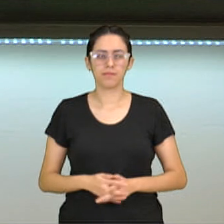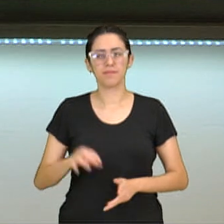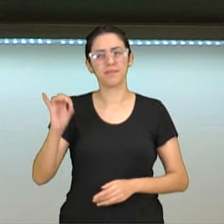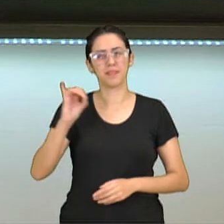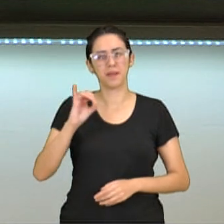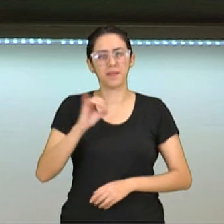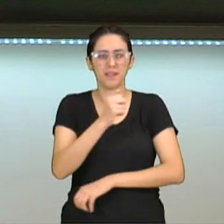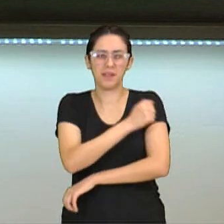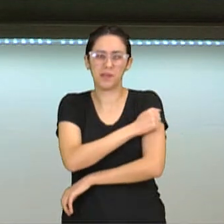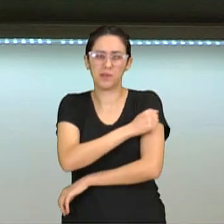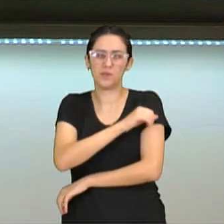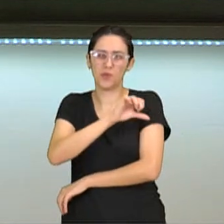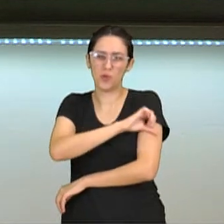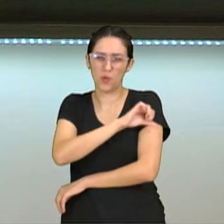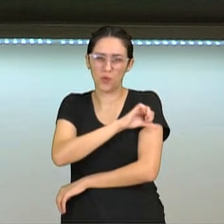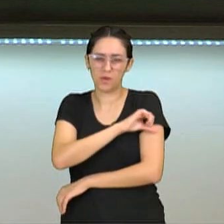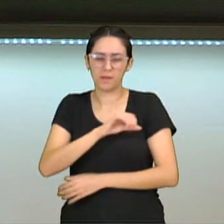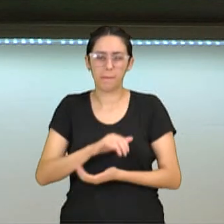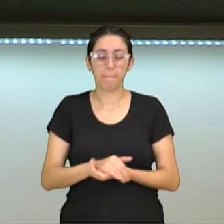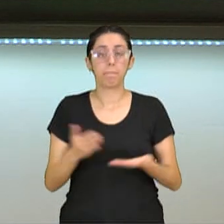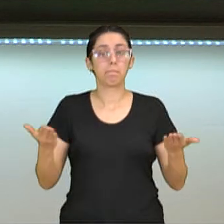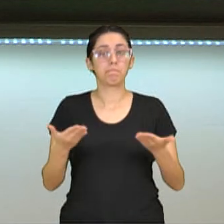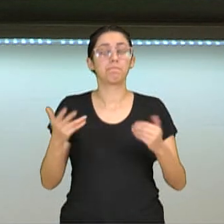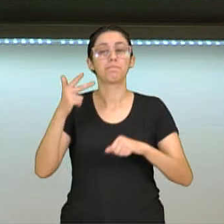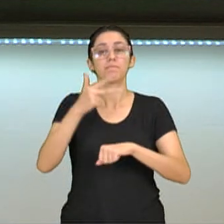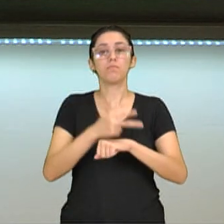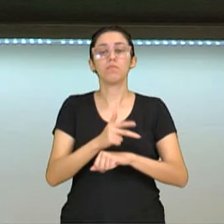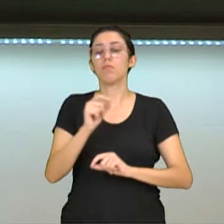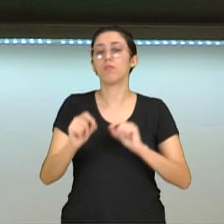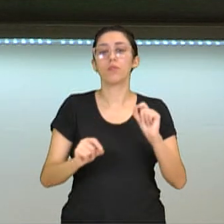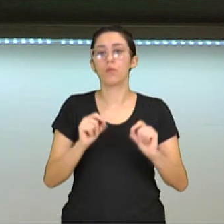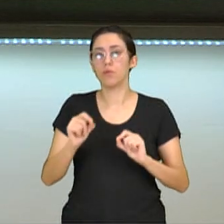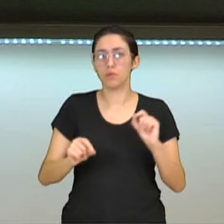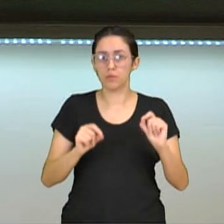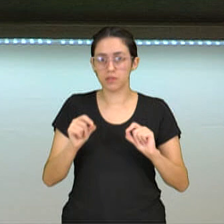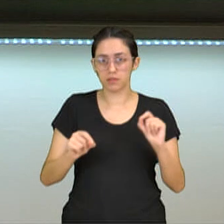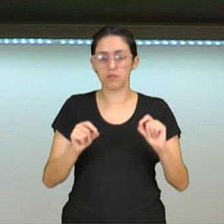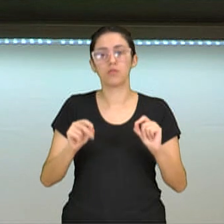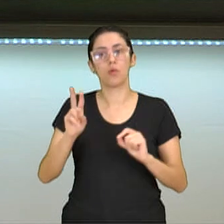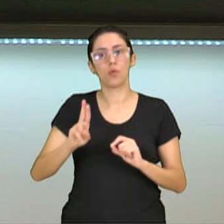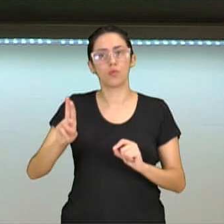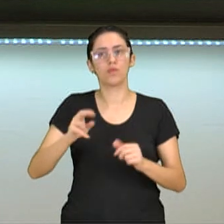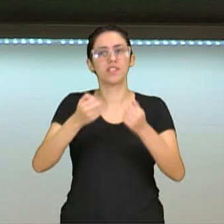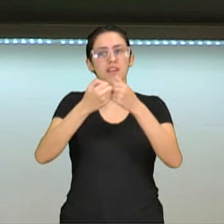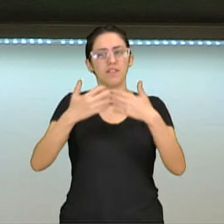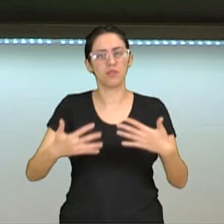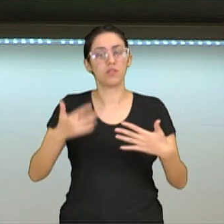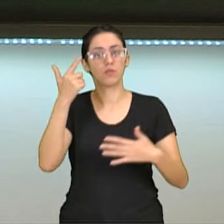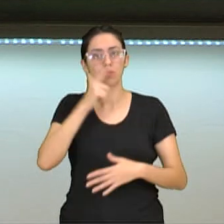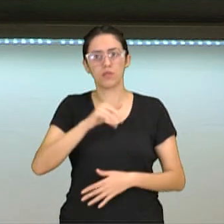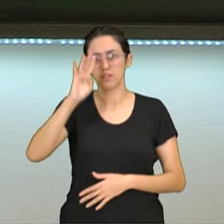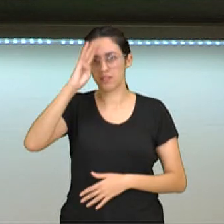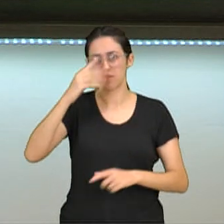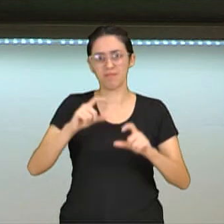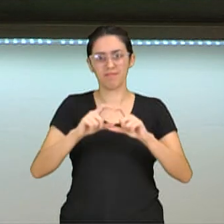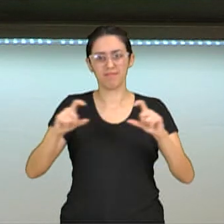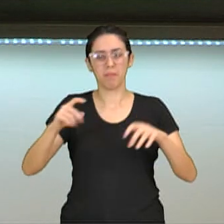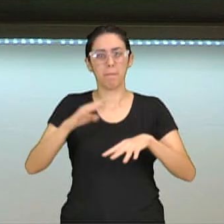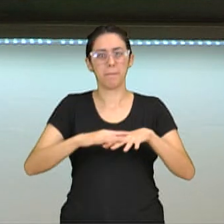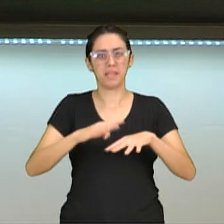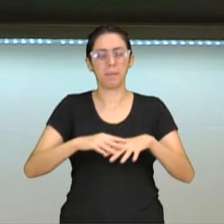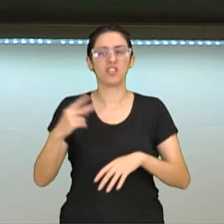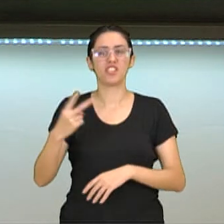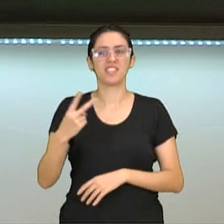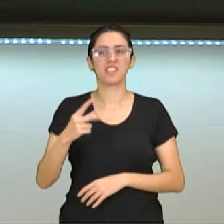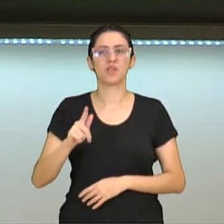Olá, estudantes do nono ano! Nesse vídeo vamos falar sobre a utilização da fatoração para resolver equações do segundo grau.